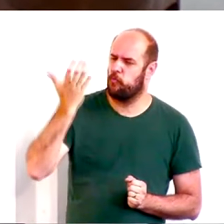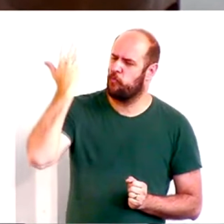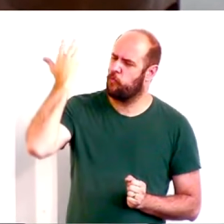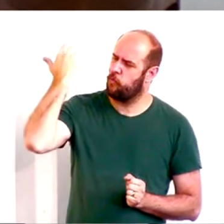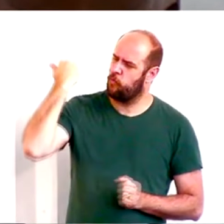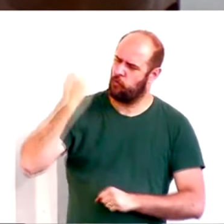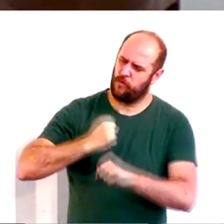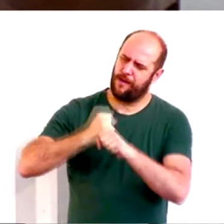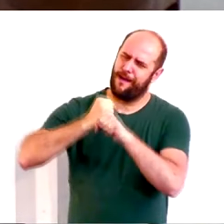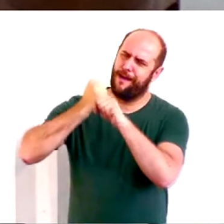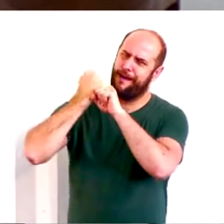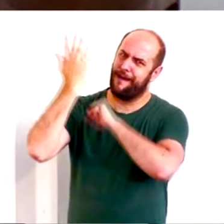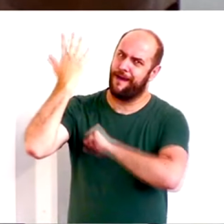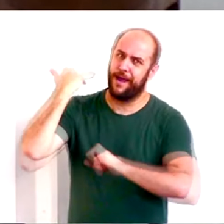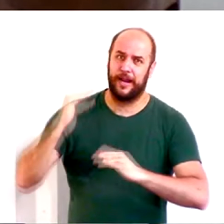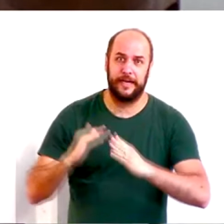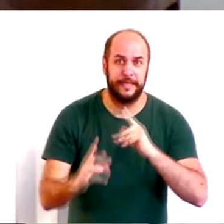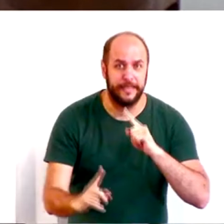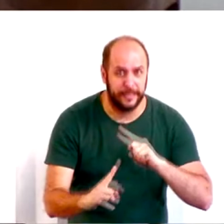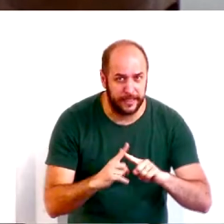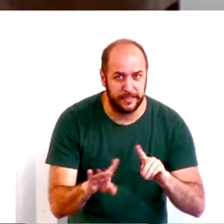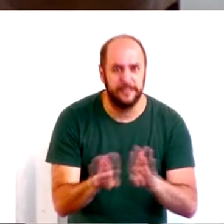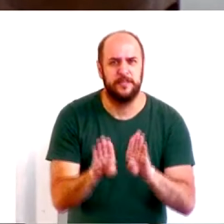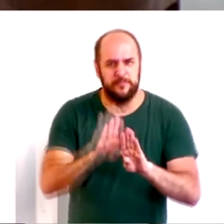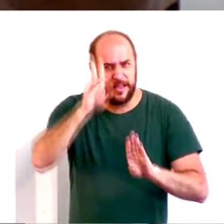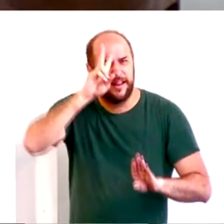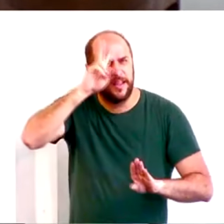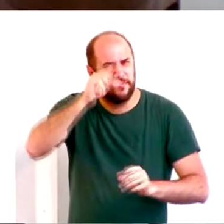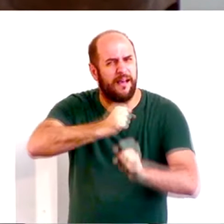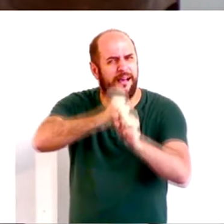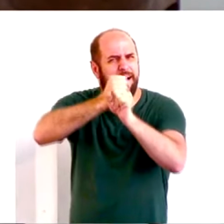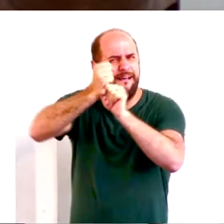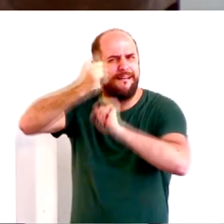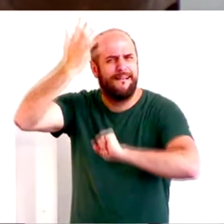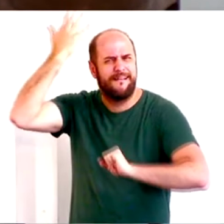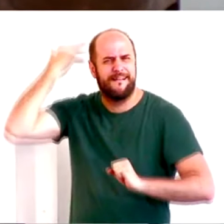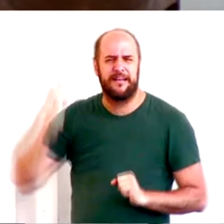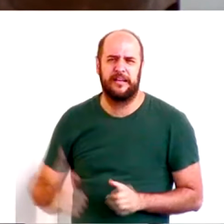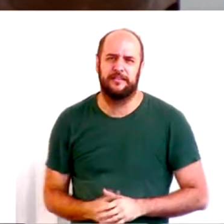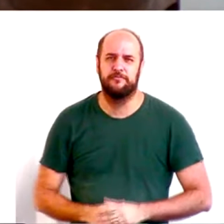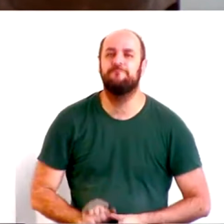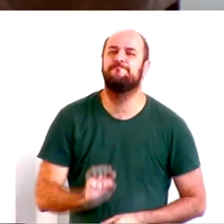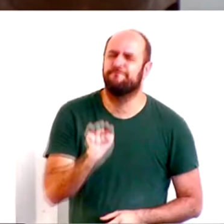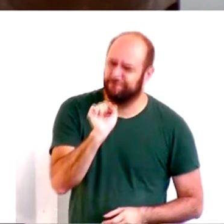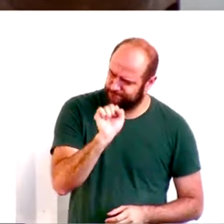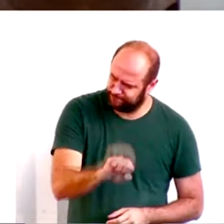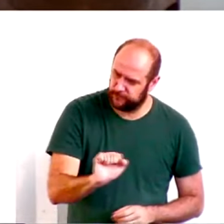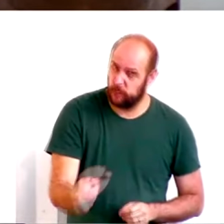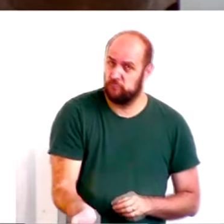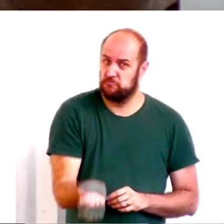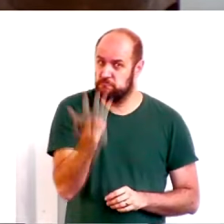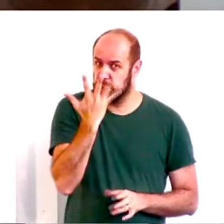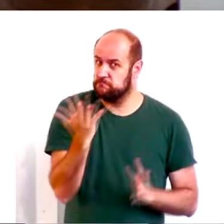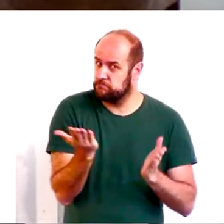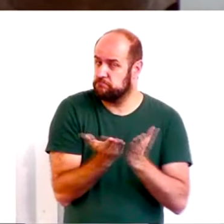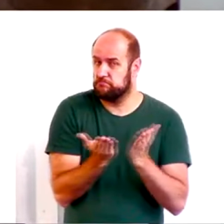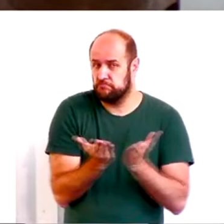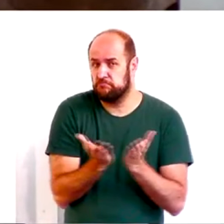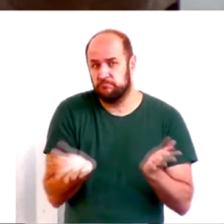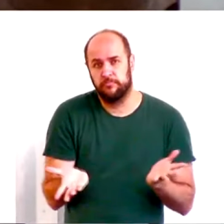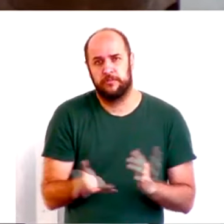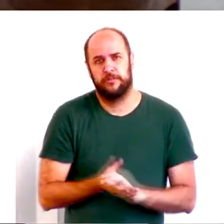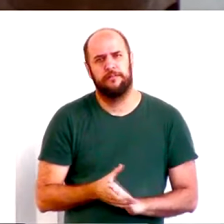é relembrado pela Igreja Primitiva então é sim um fato Cristão Nós temos